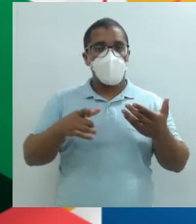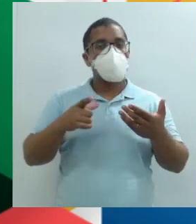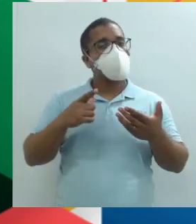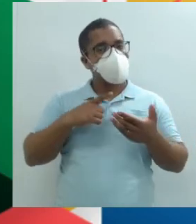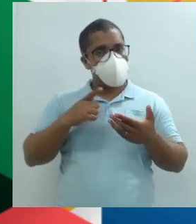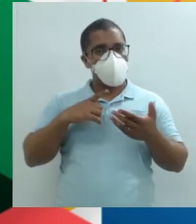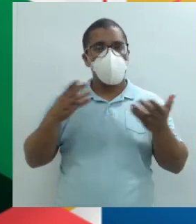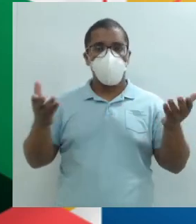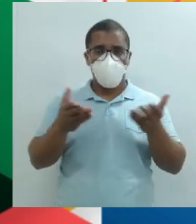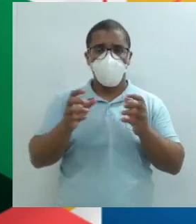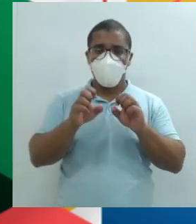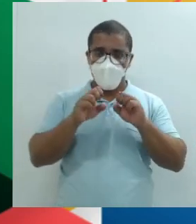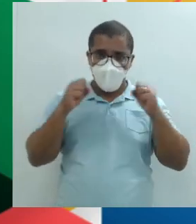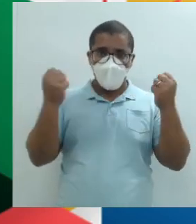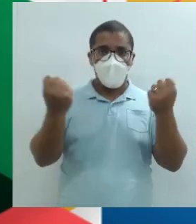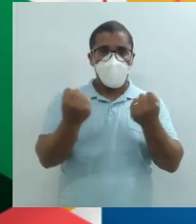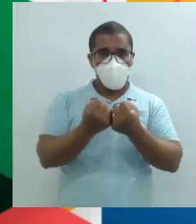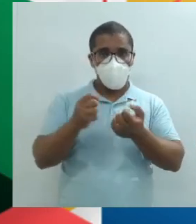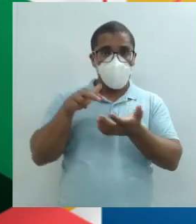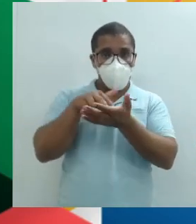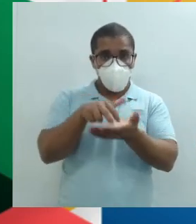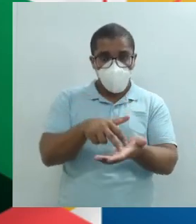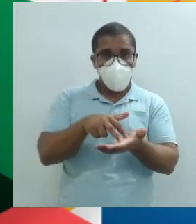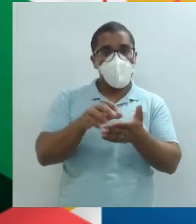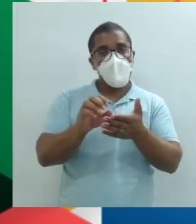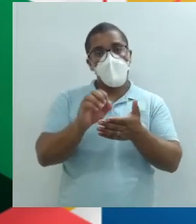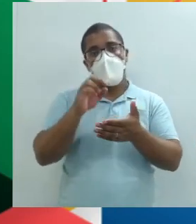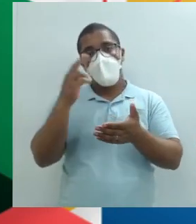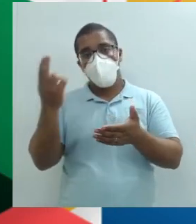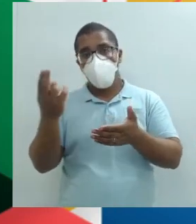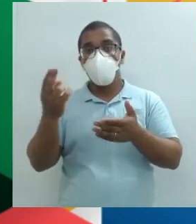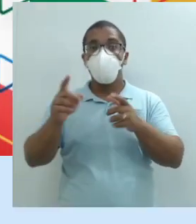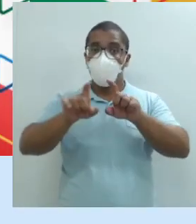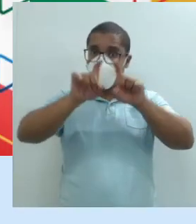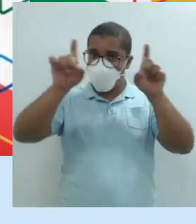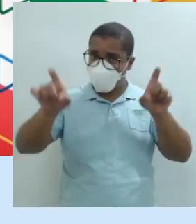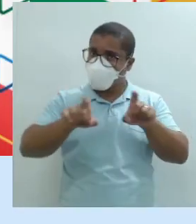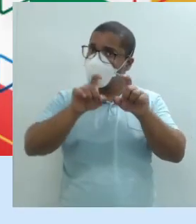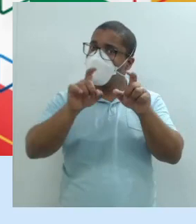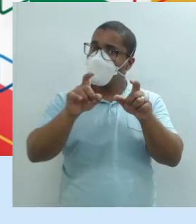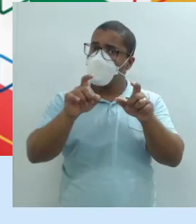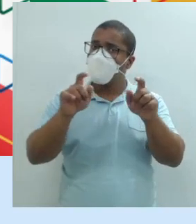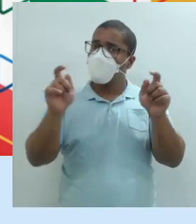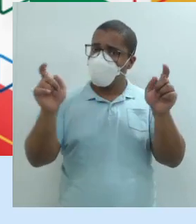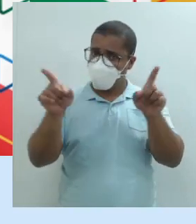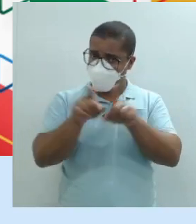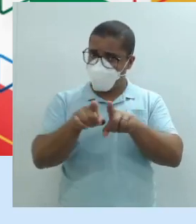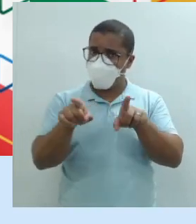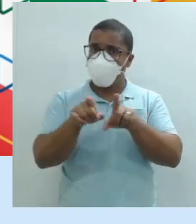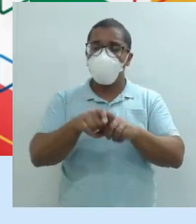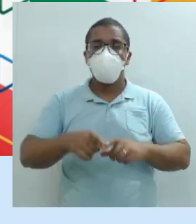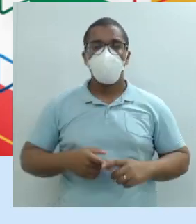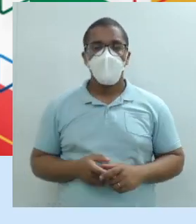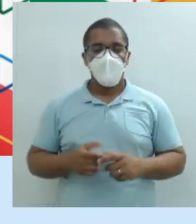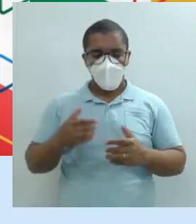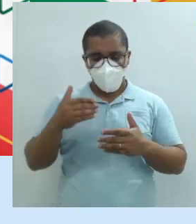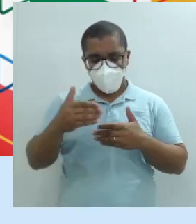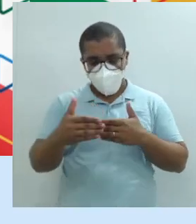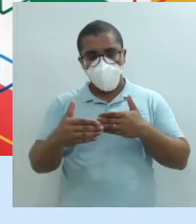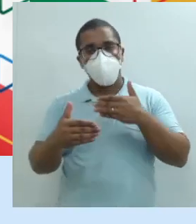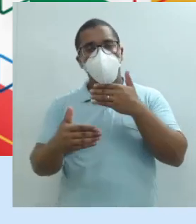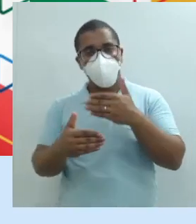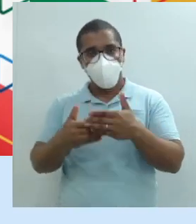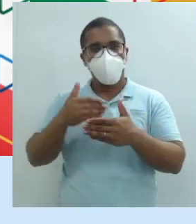intercâmbios sociais, presenciais ou virtuais. Então, veja, é uma série, né,